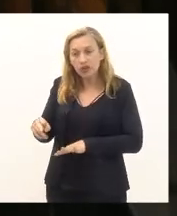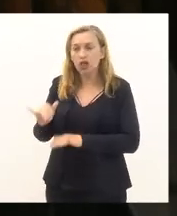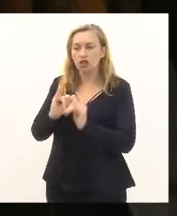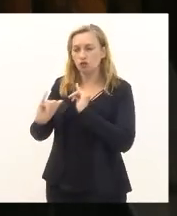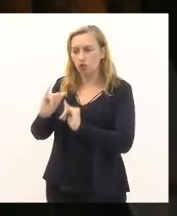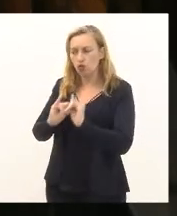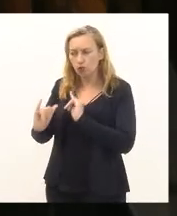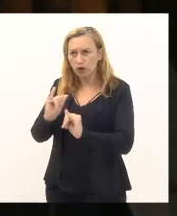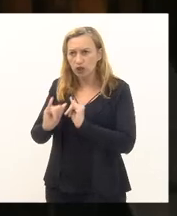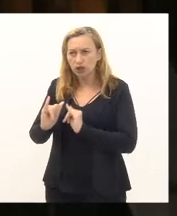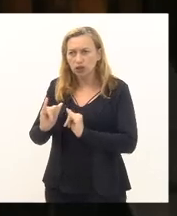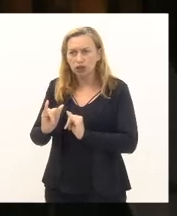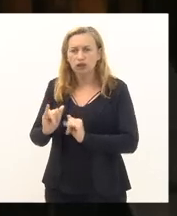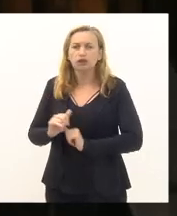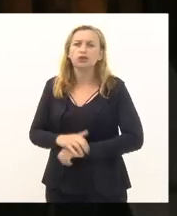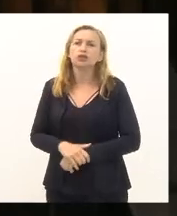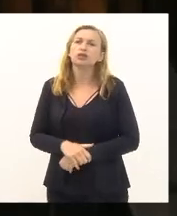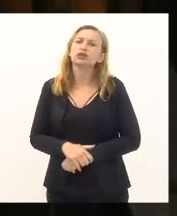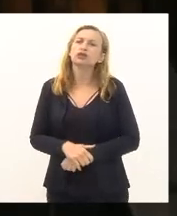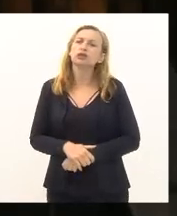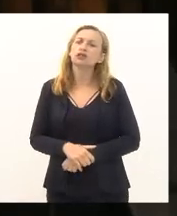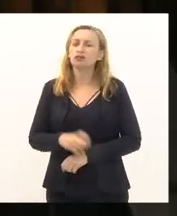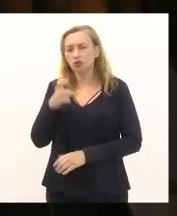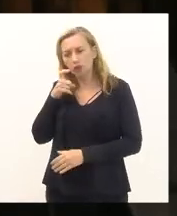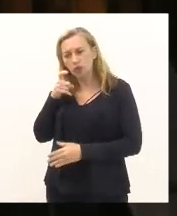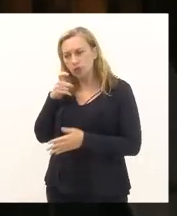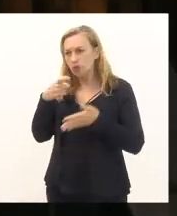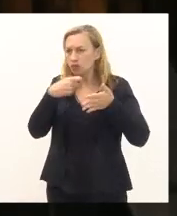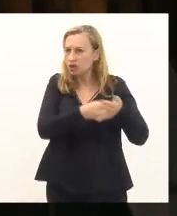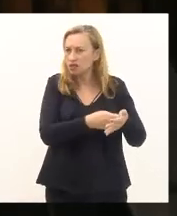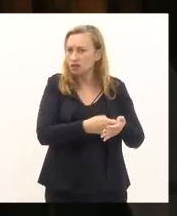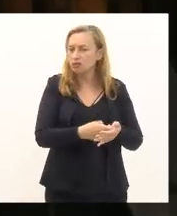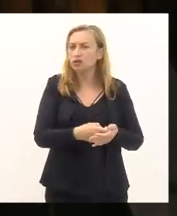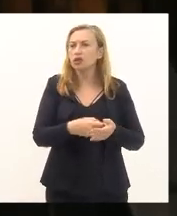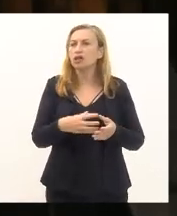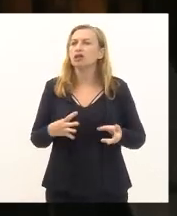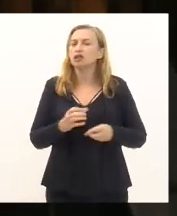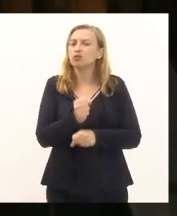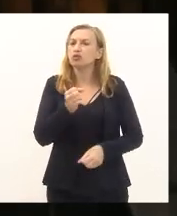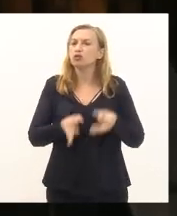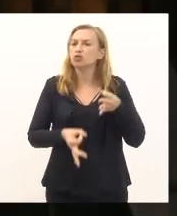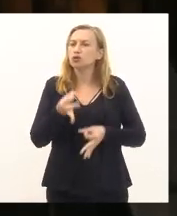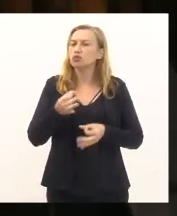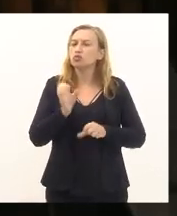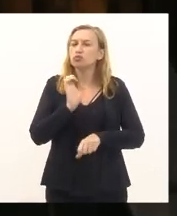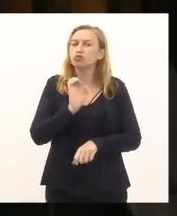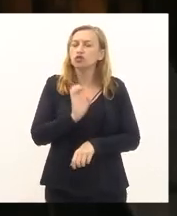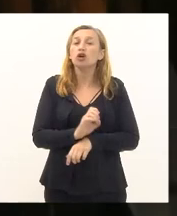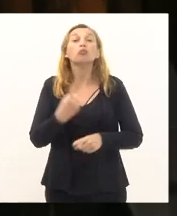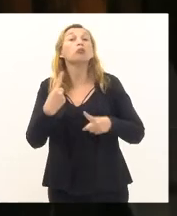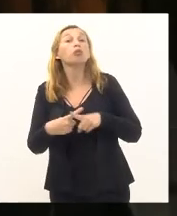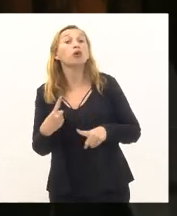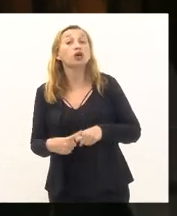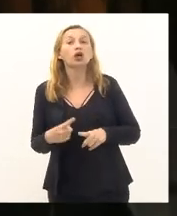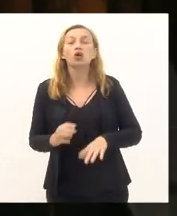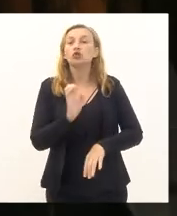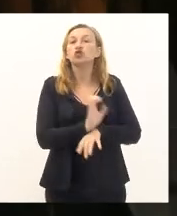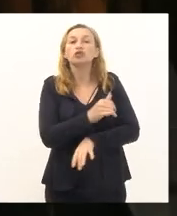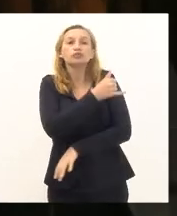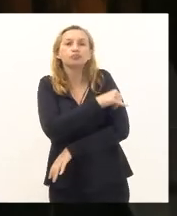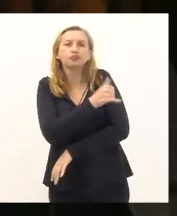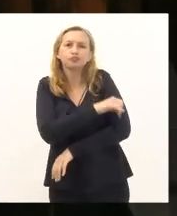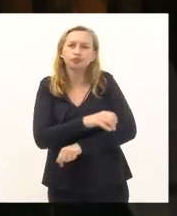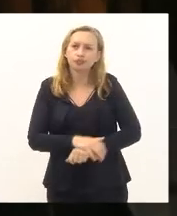informei que fiz uma denúncia ao Tribunal de Contas do Estado. Por quê? Porque o Estado do Rio de